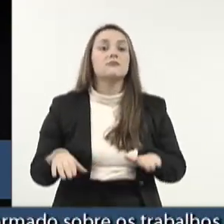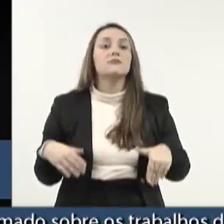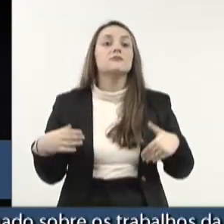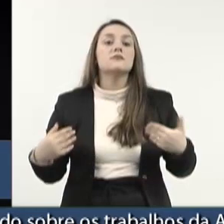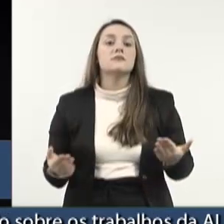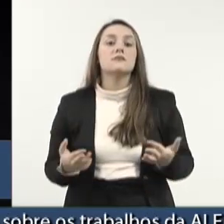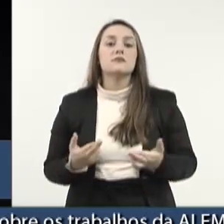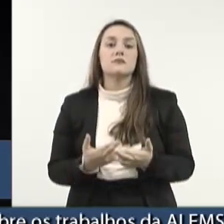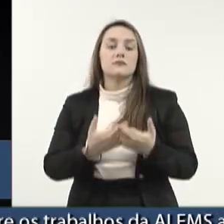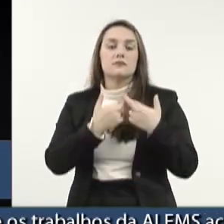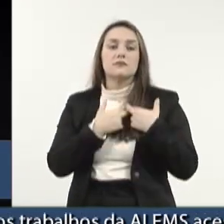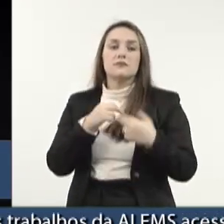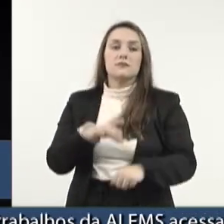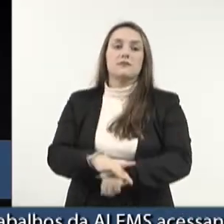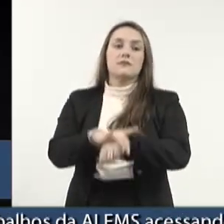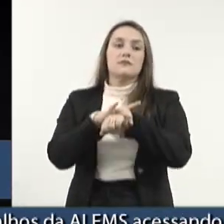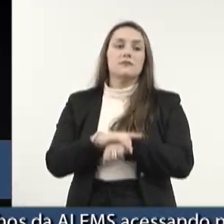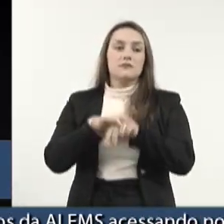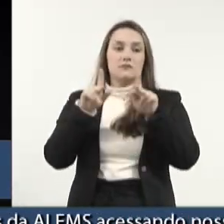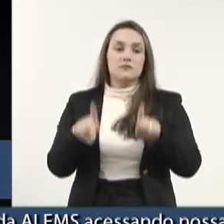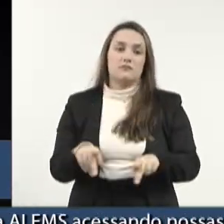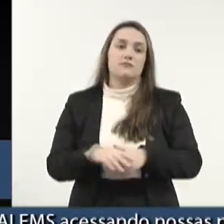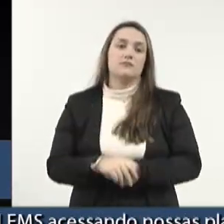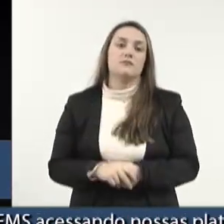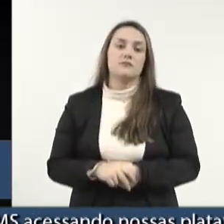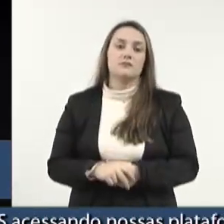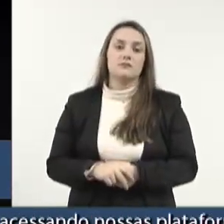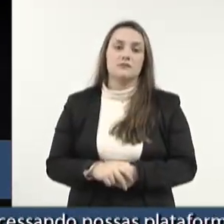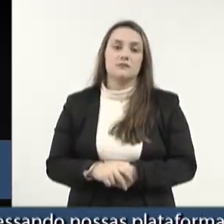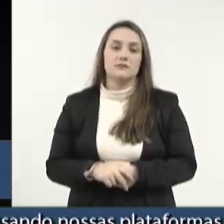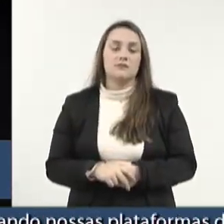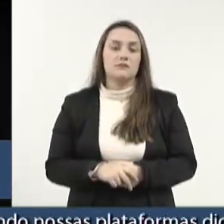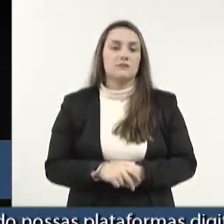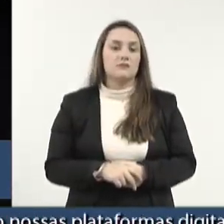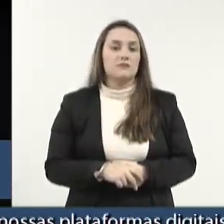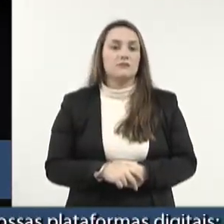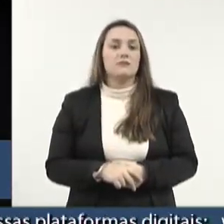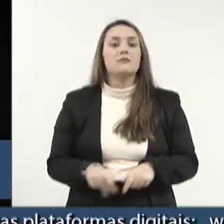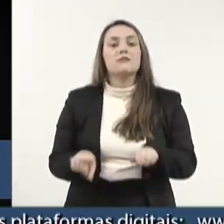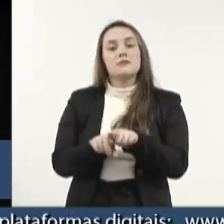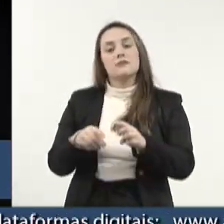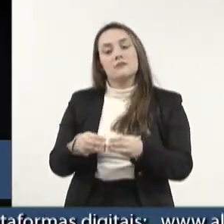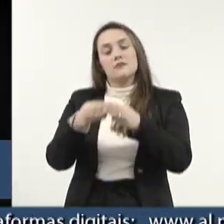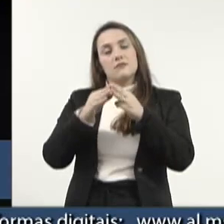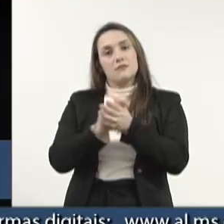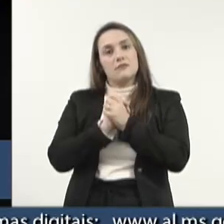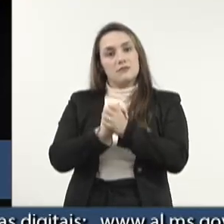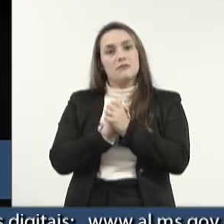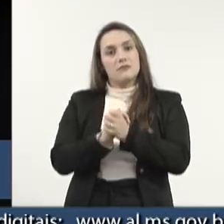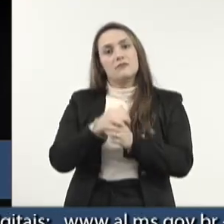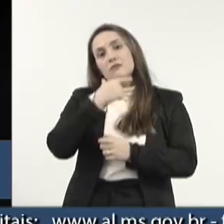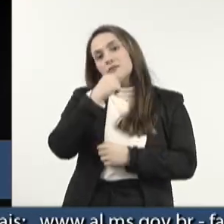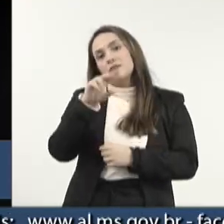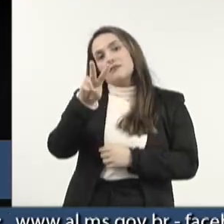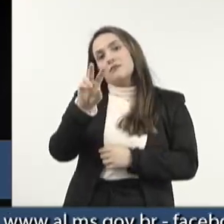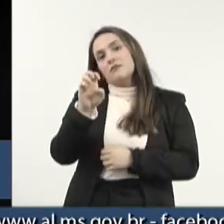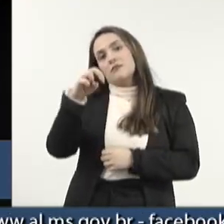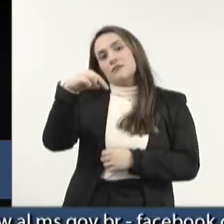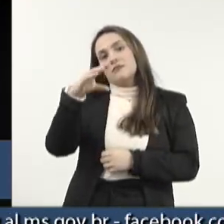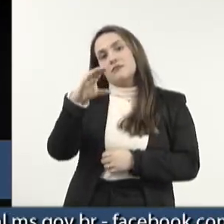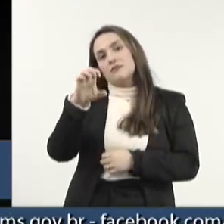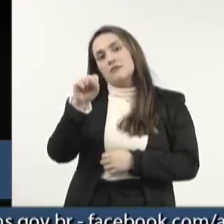da Defensoria Pública. Também uma moção de congratulação a Venceslau Carlos de